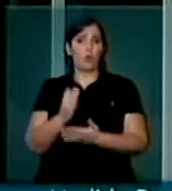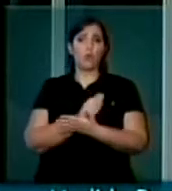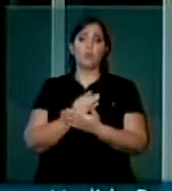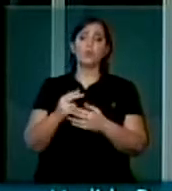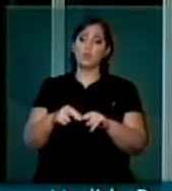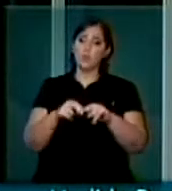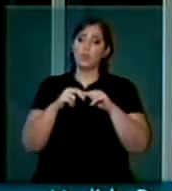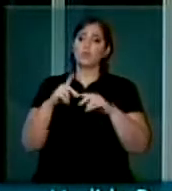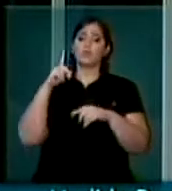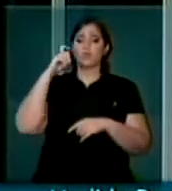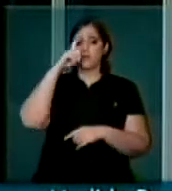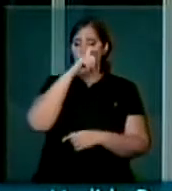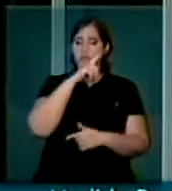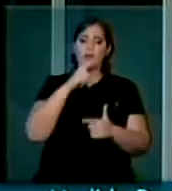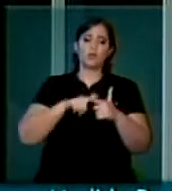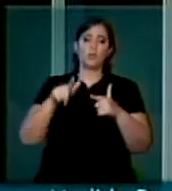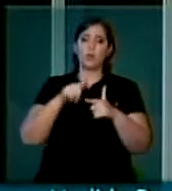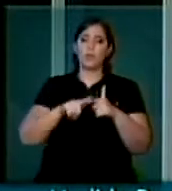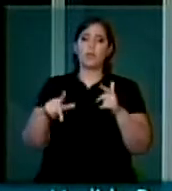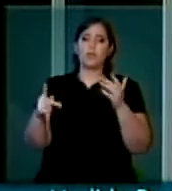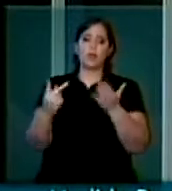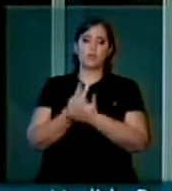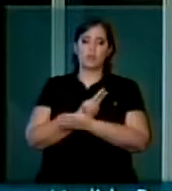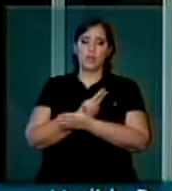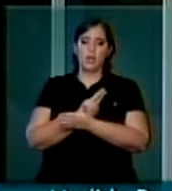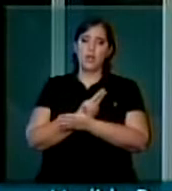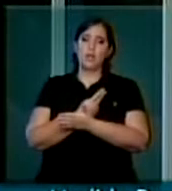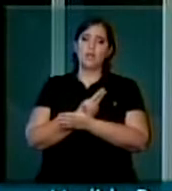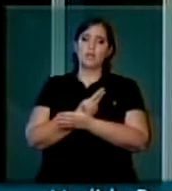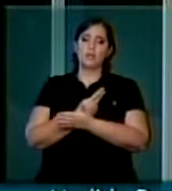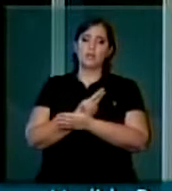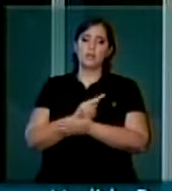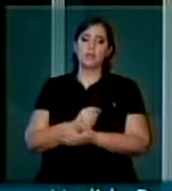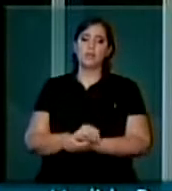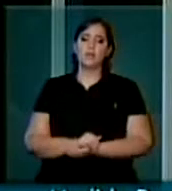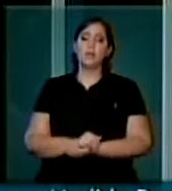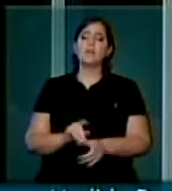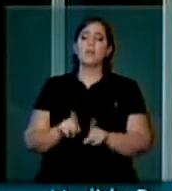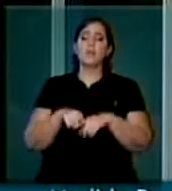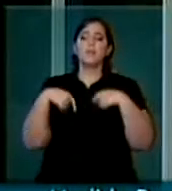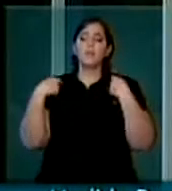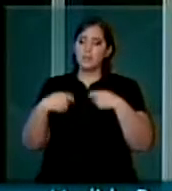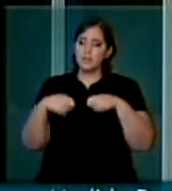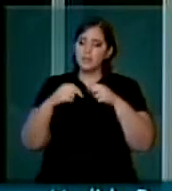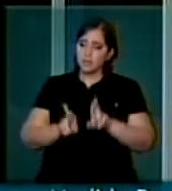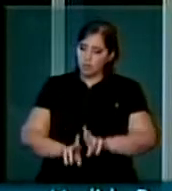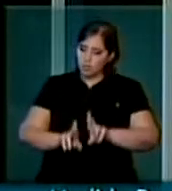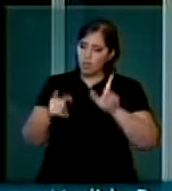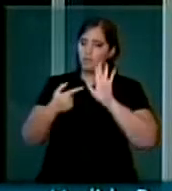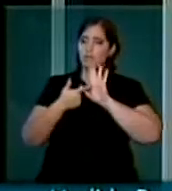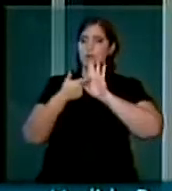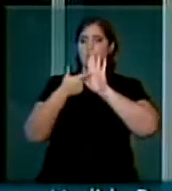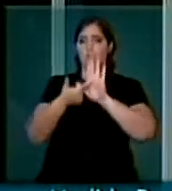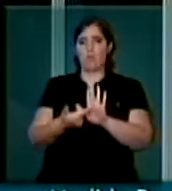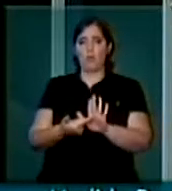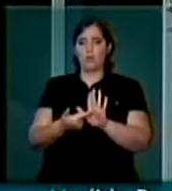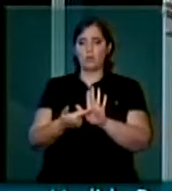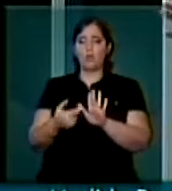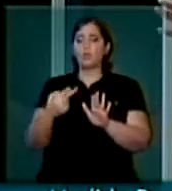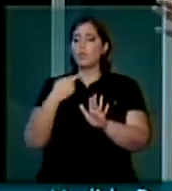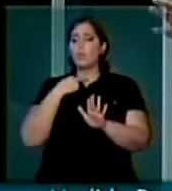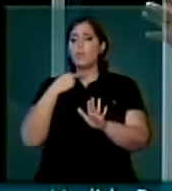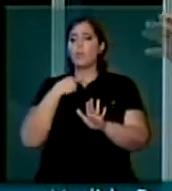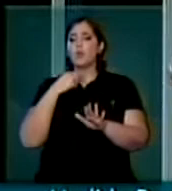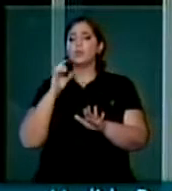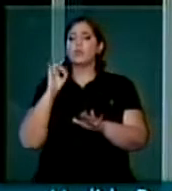das dificuldades, para concluir, pelas dificuldades criadas. Há que se fazer a diferença. Não dá para tirar